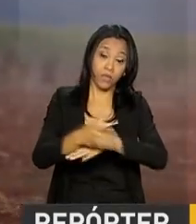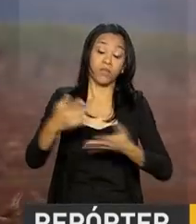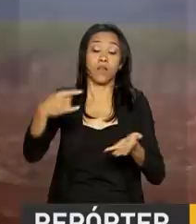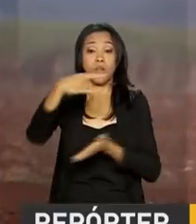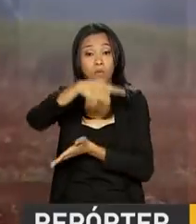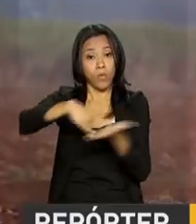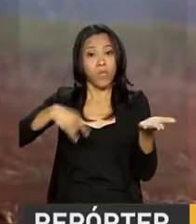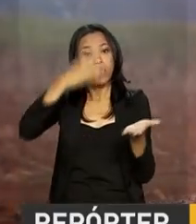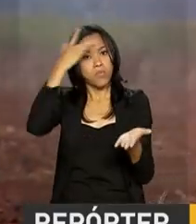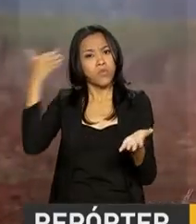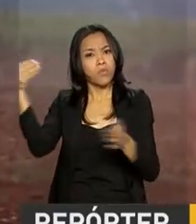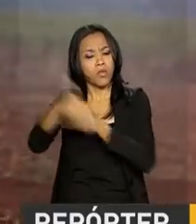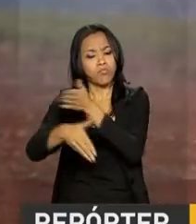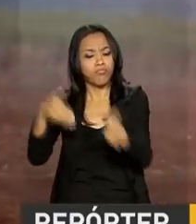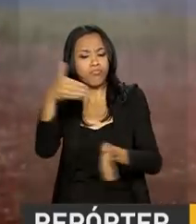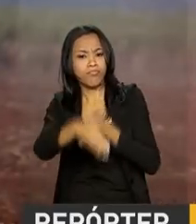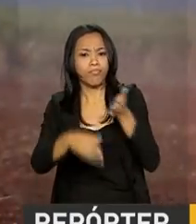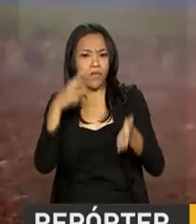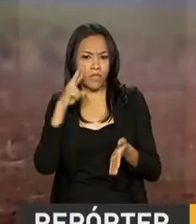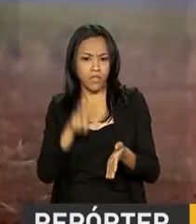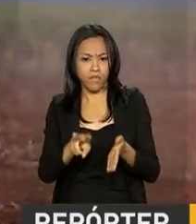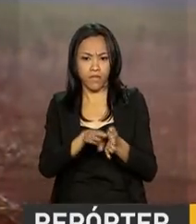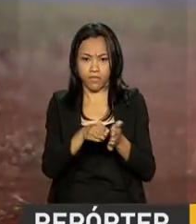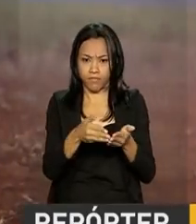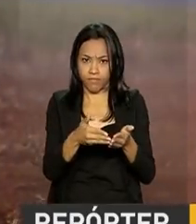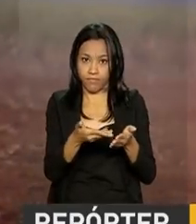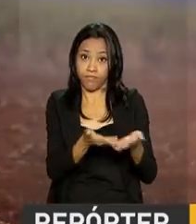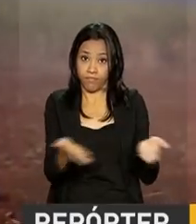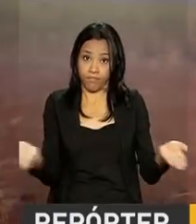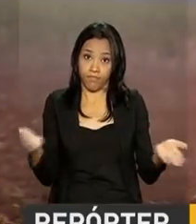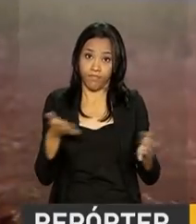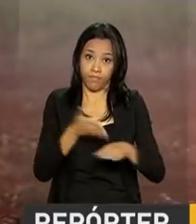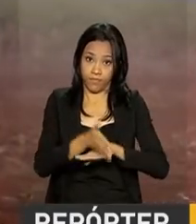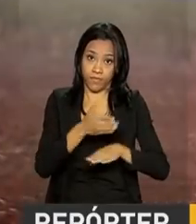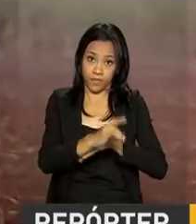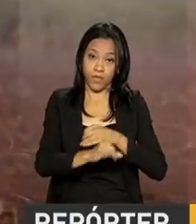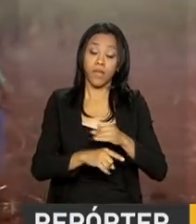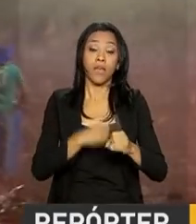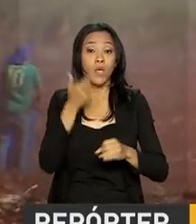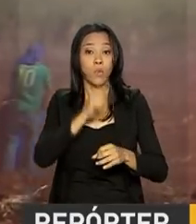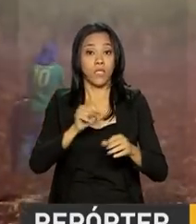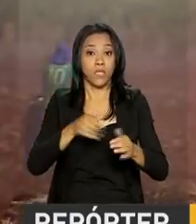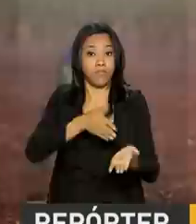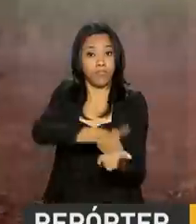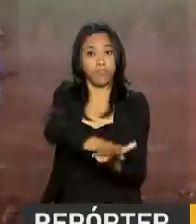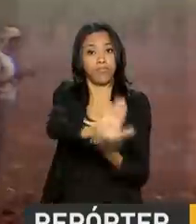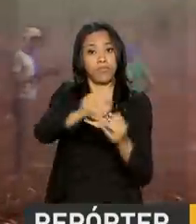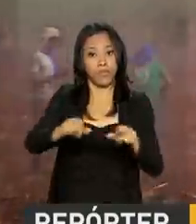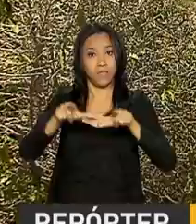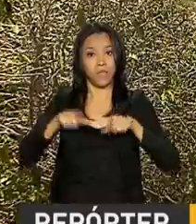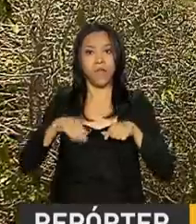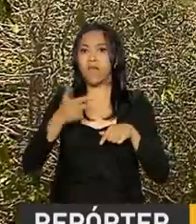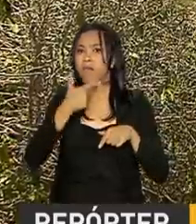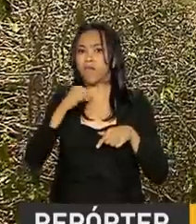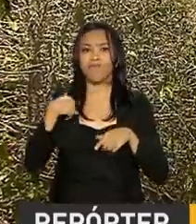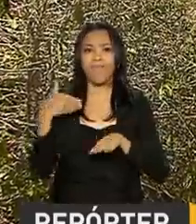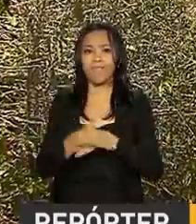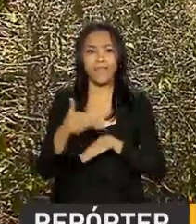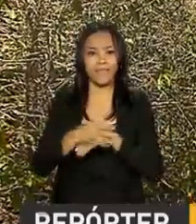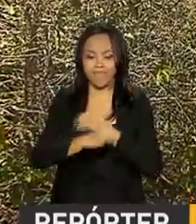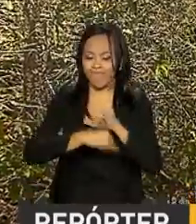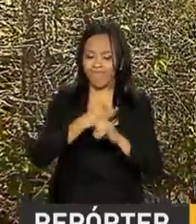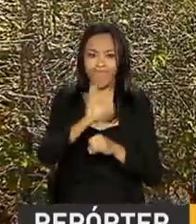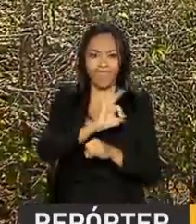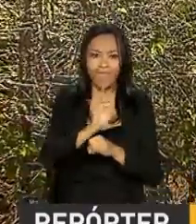podem acessar o endereço eletrônico que aparece aqui na tela e emitir o certificado. Quem não tiver acesso à internet também pode emitir o